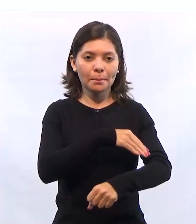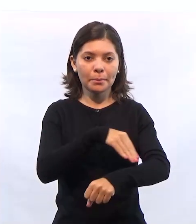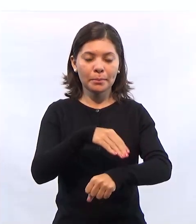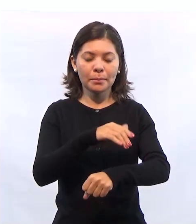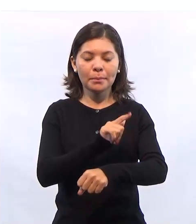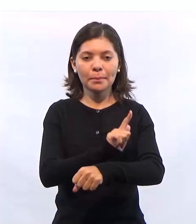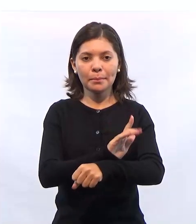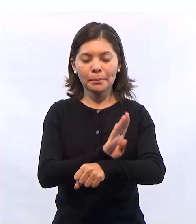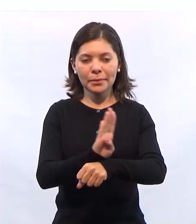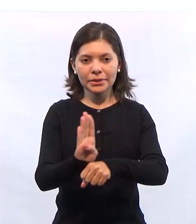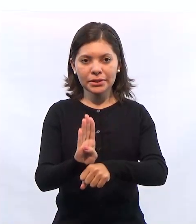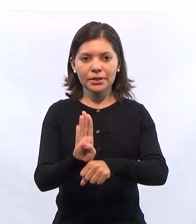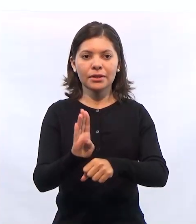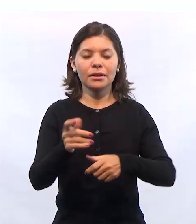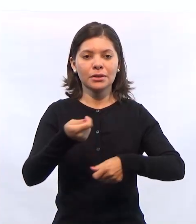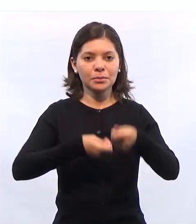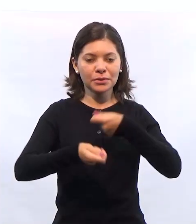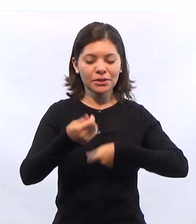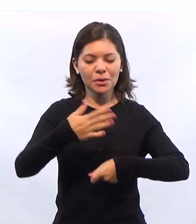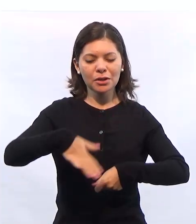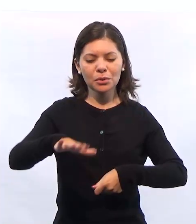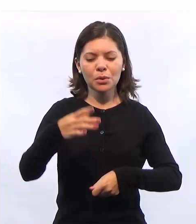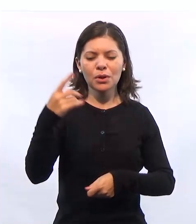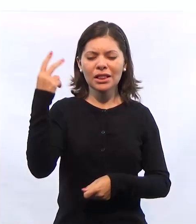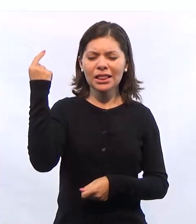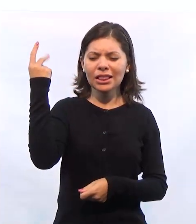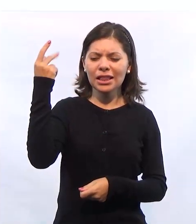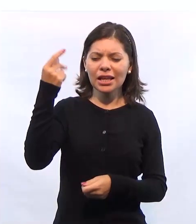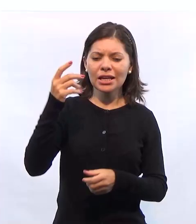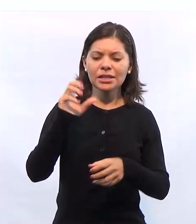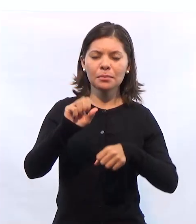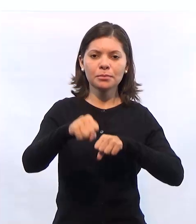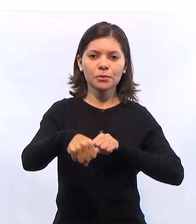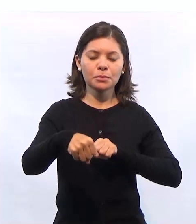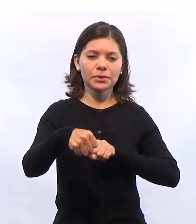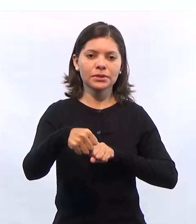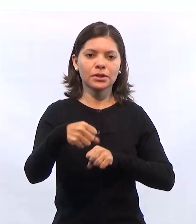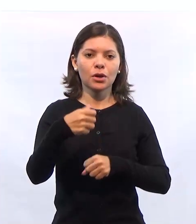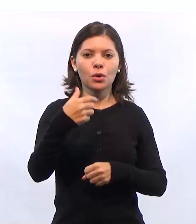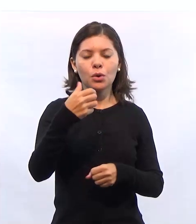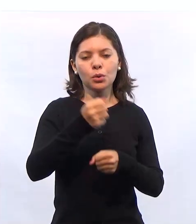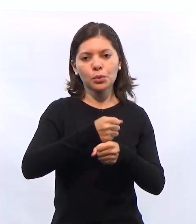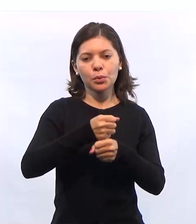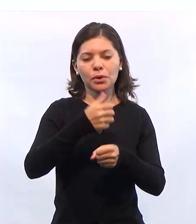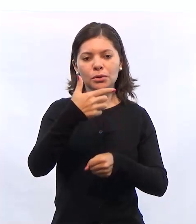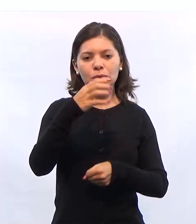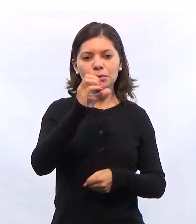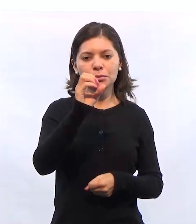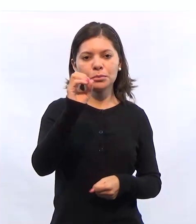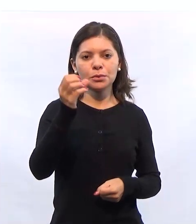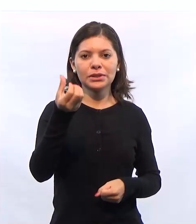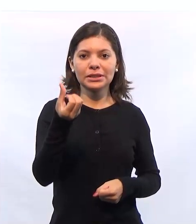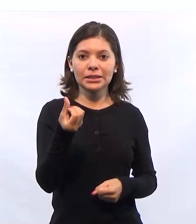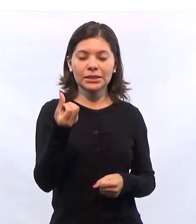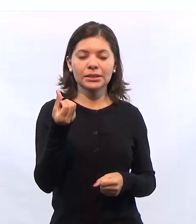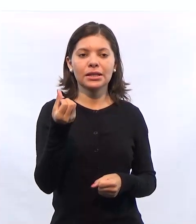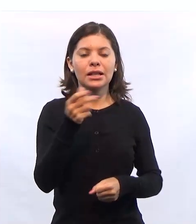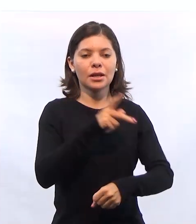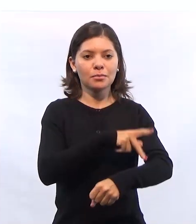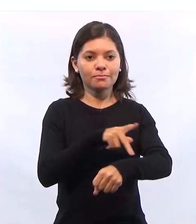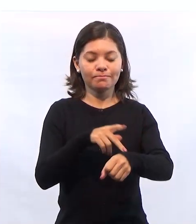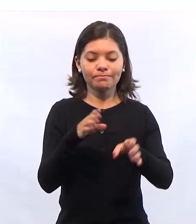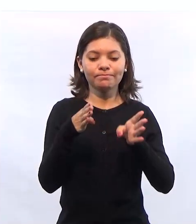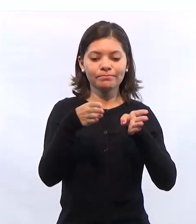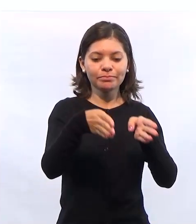administração eu atuo nessa área de administração desde a minha formação lá em 2006 e na docência